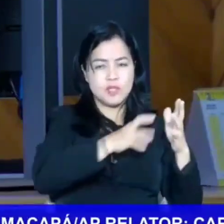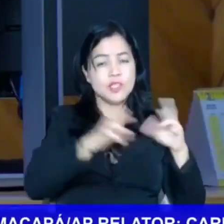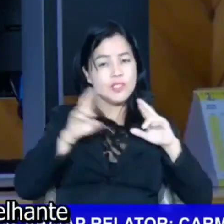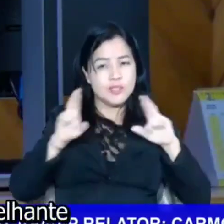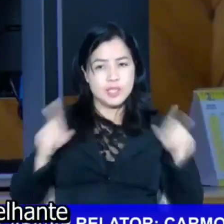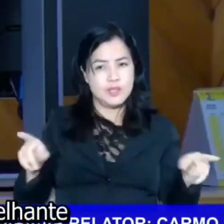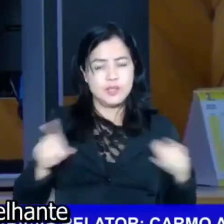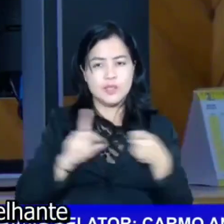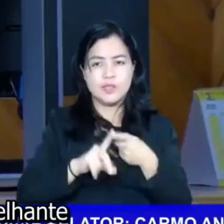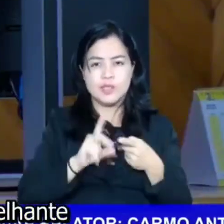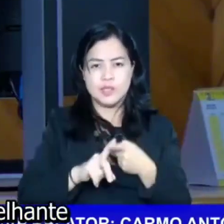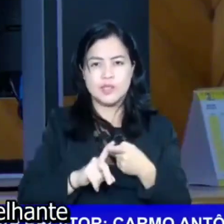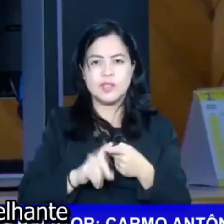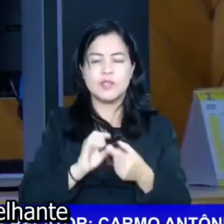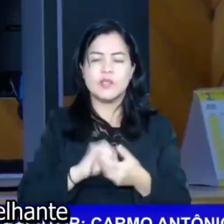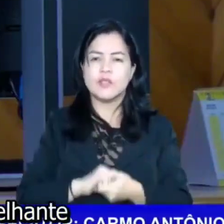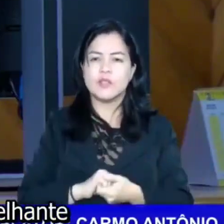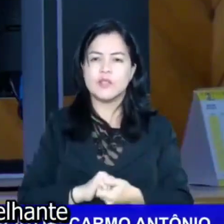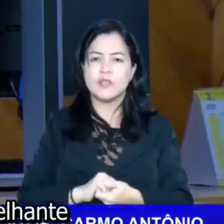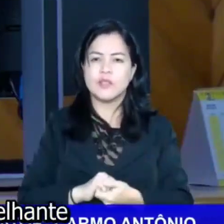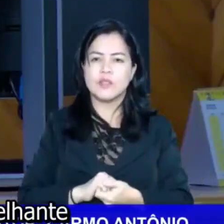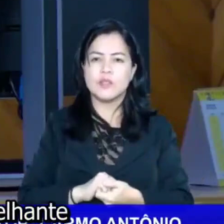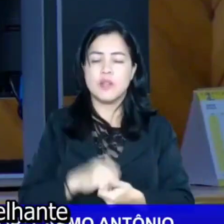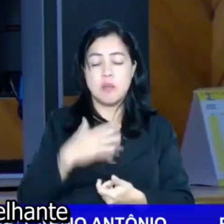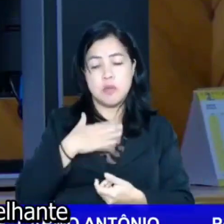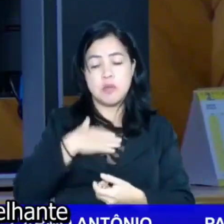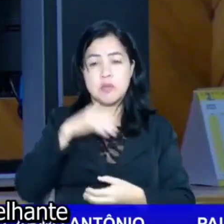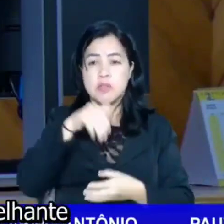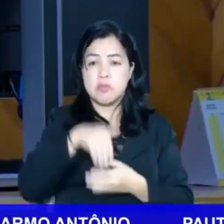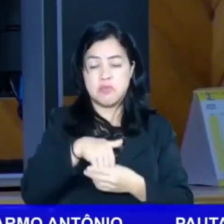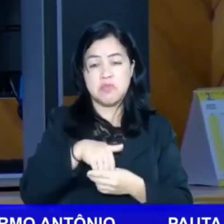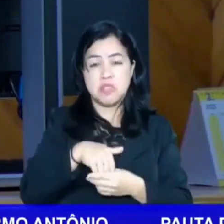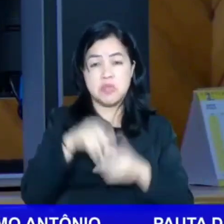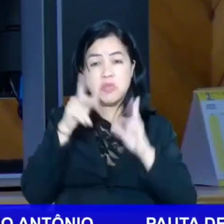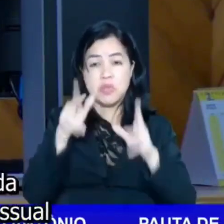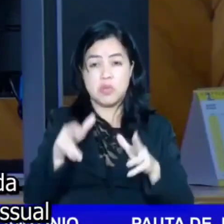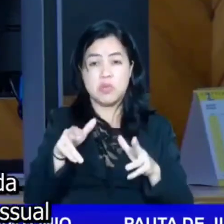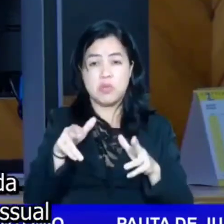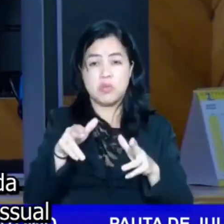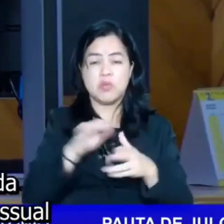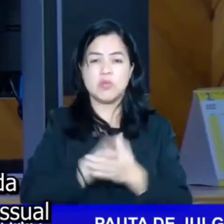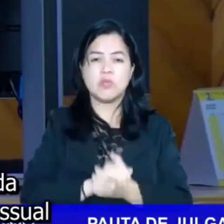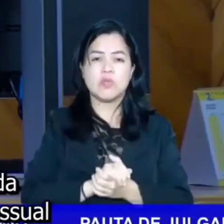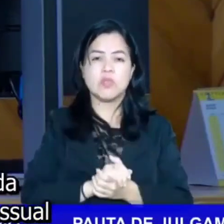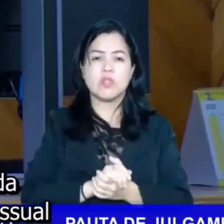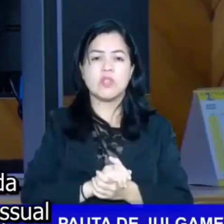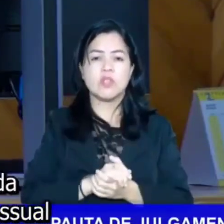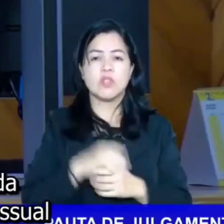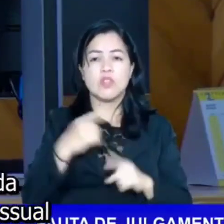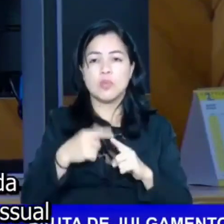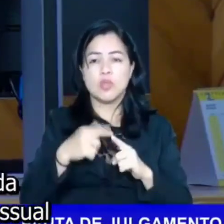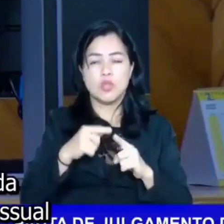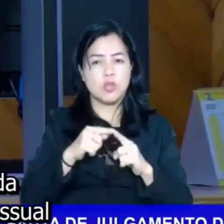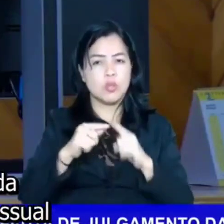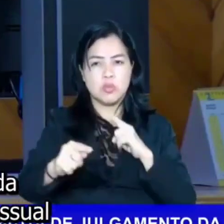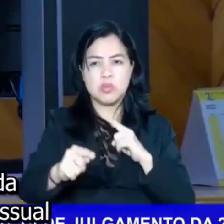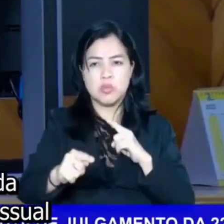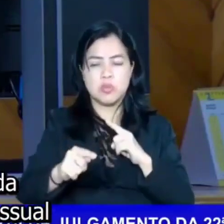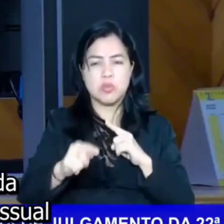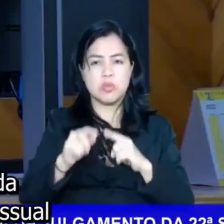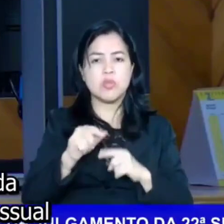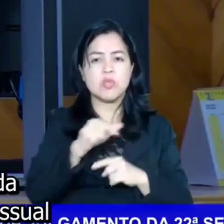distintos, e consequentemente. Então, meu voto é semelhante. Diante da inadequação da via eleita